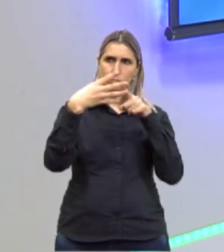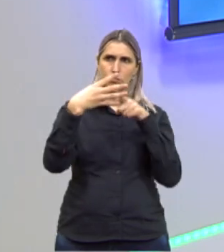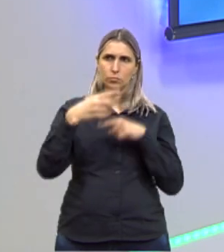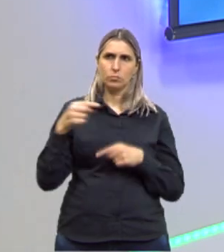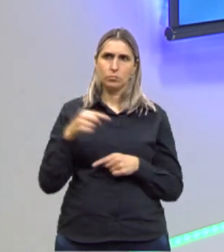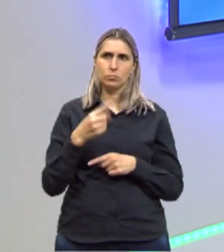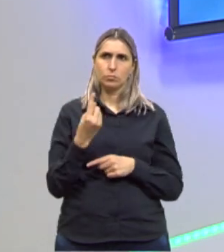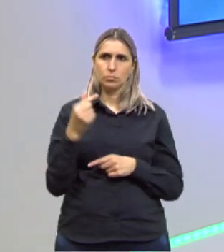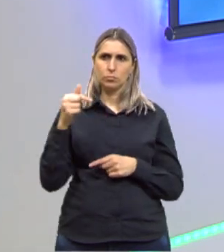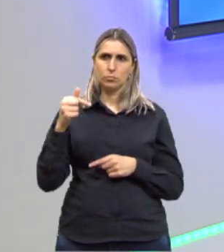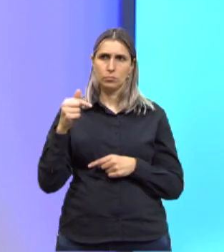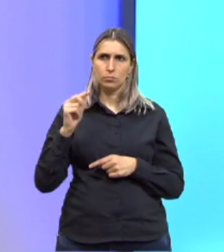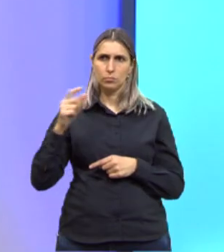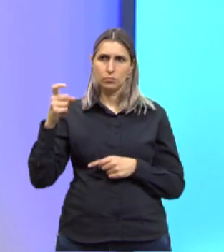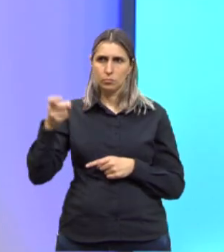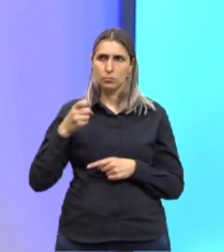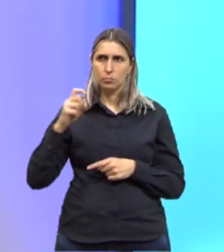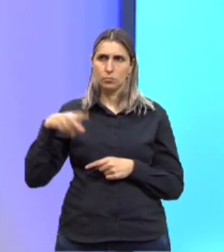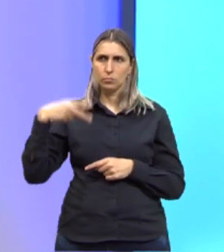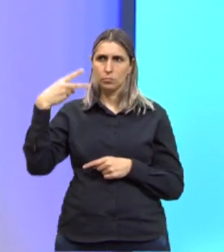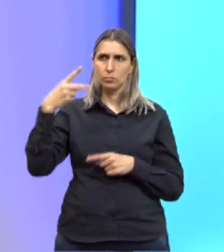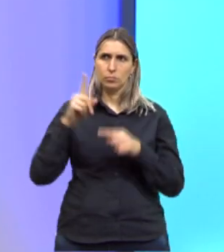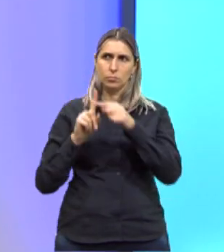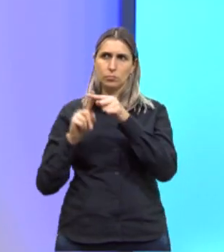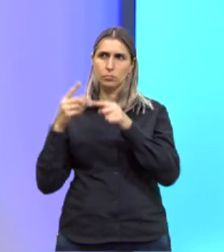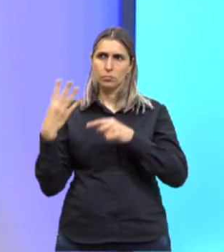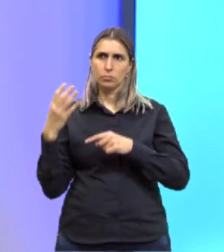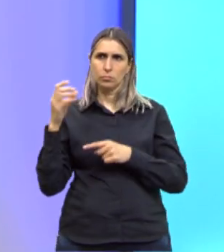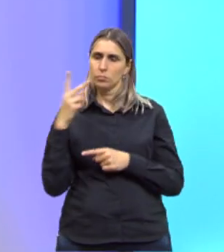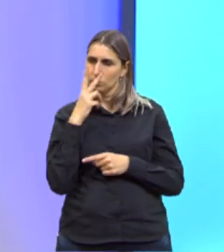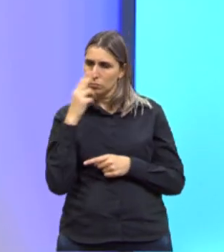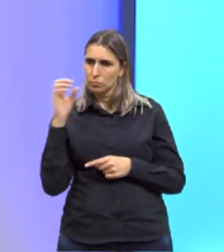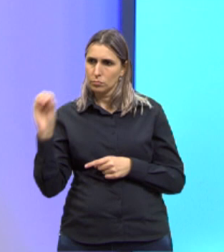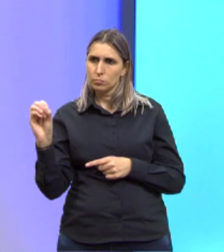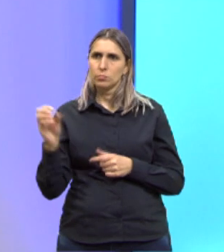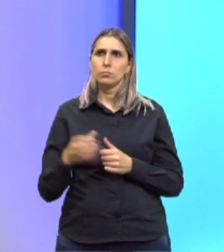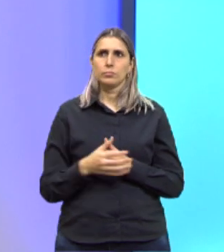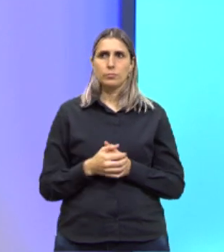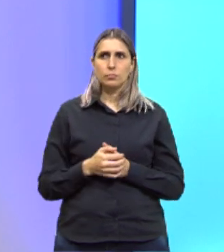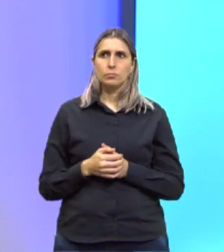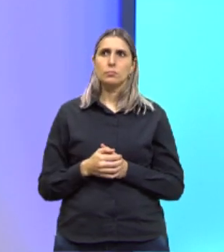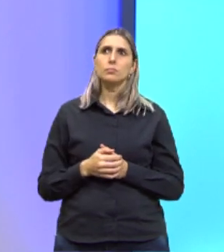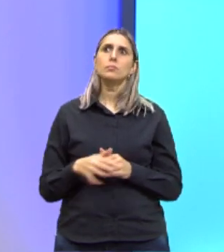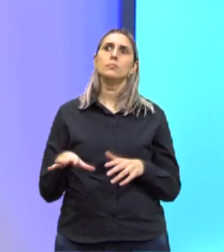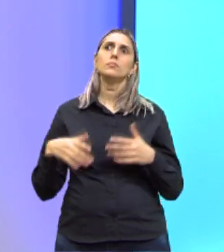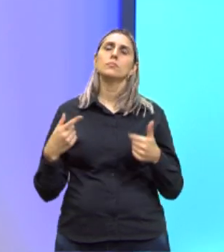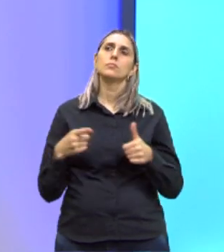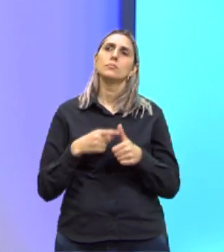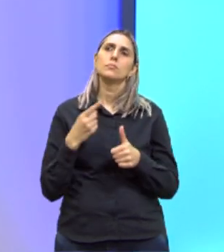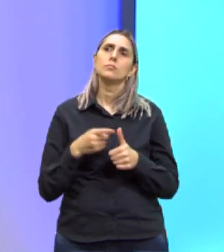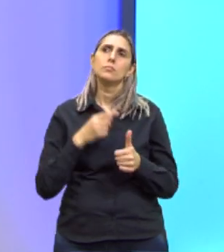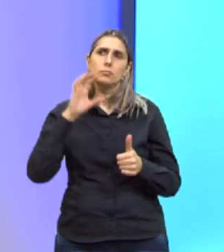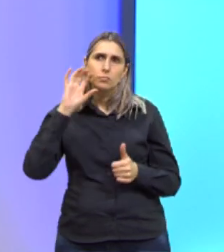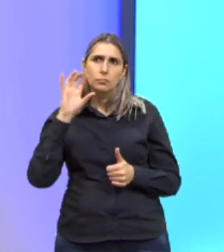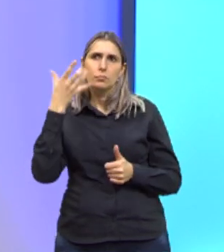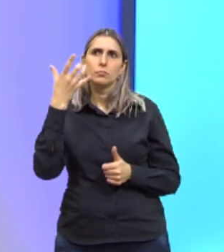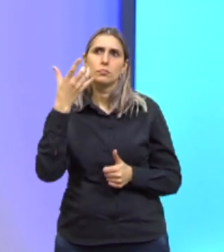menos 17x ao quadrado mais 4 igual a zero. Qual o primeiro passo